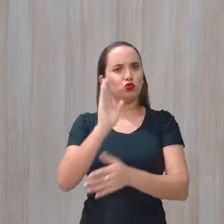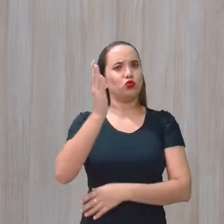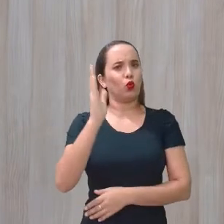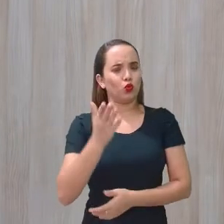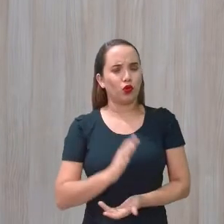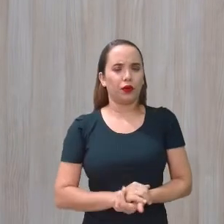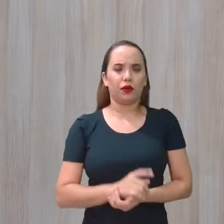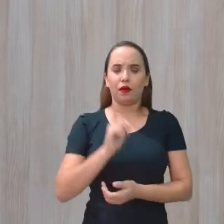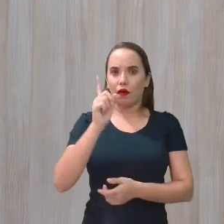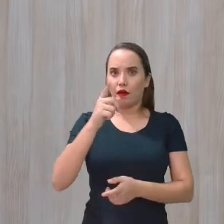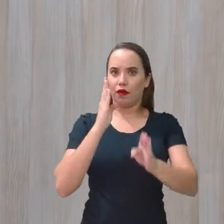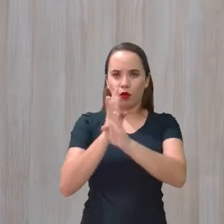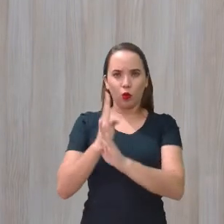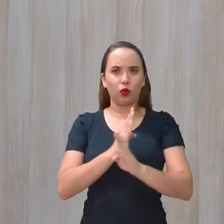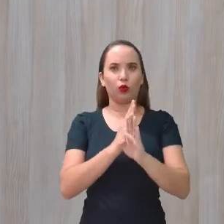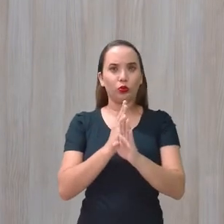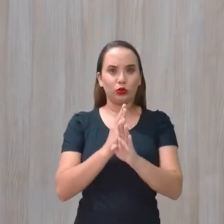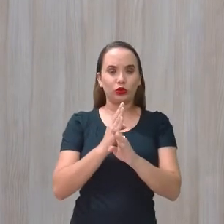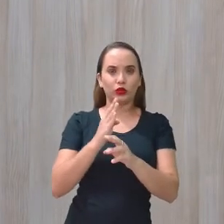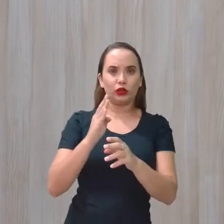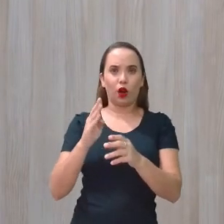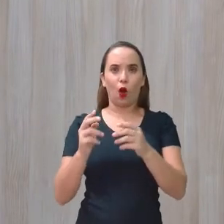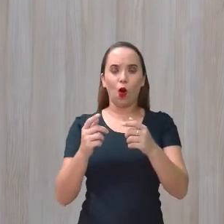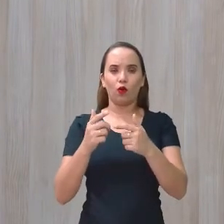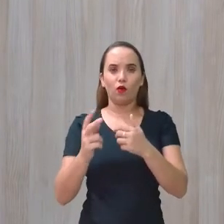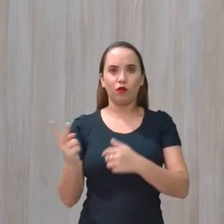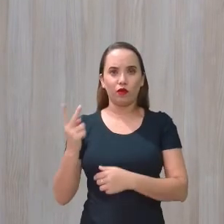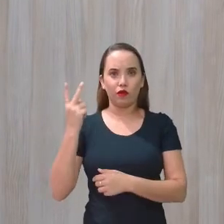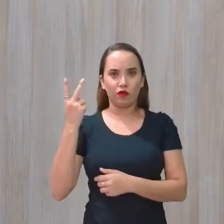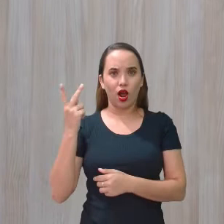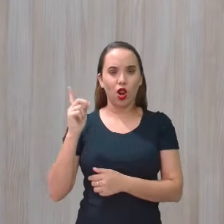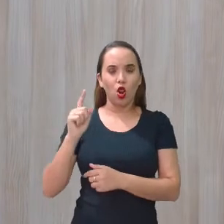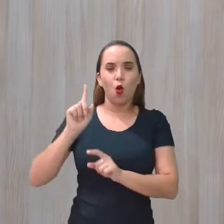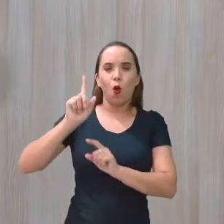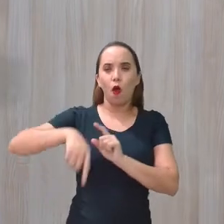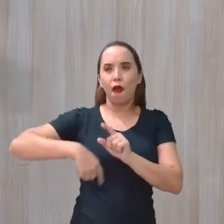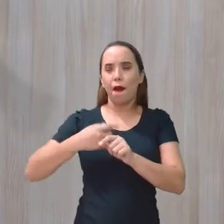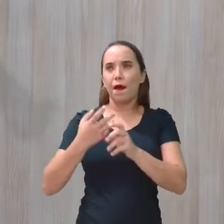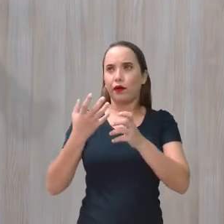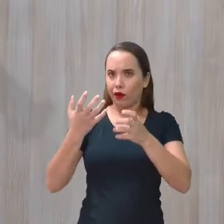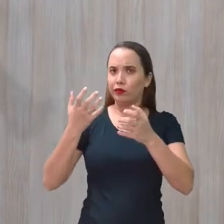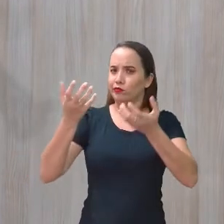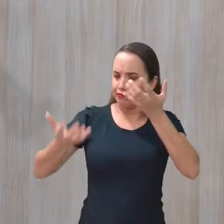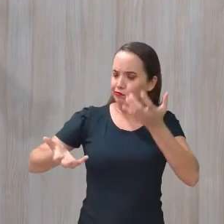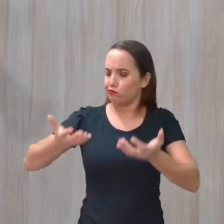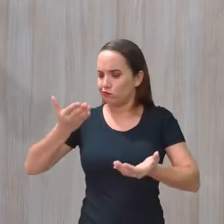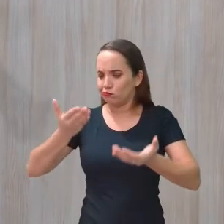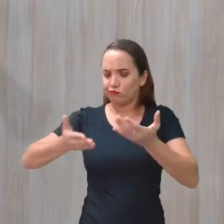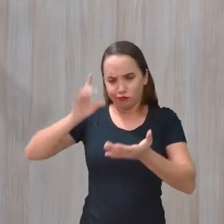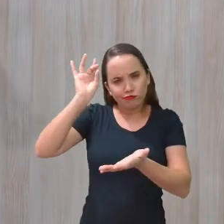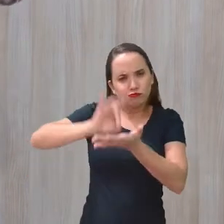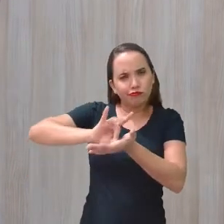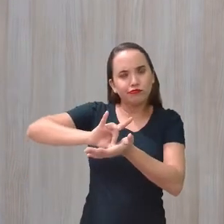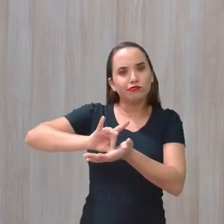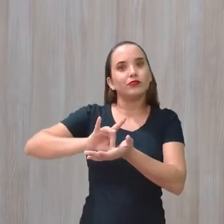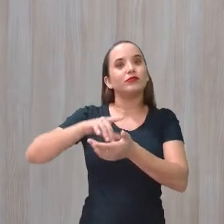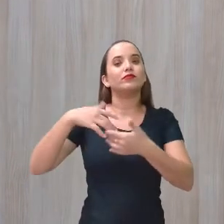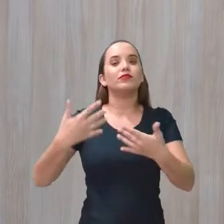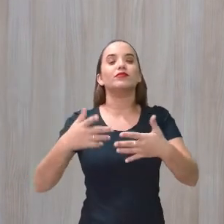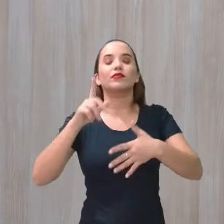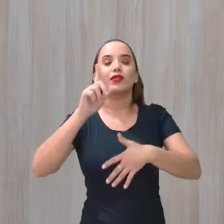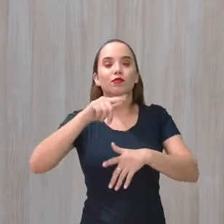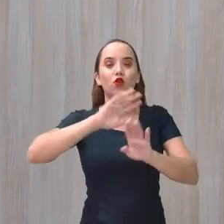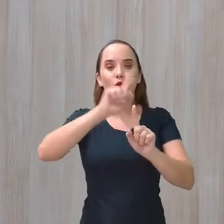valor desconhecido, ver se esse valor desconhecido ele satisfaz aquele equilíbrio daquela equação, não é? Então, esse é